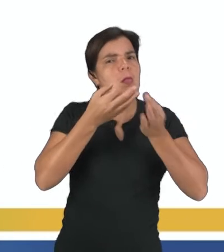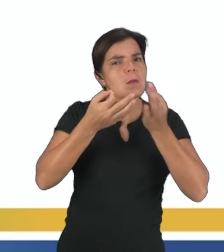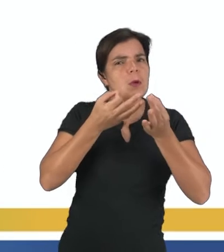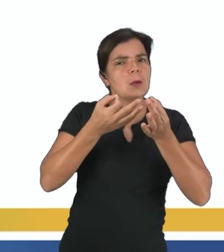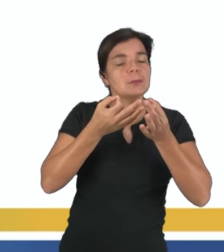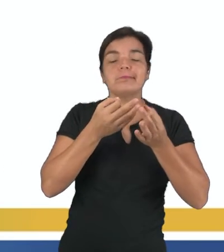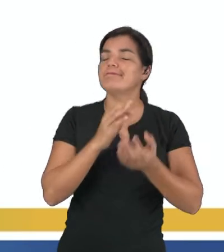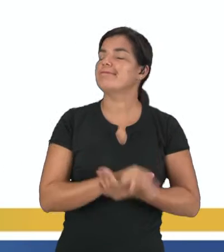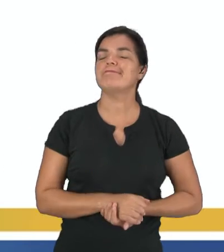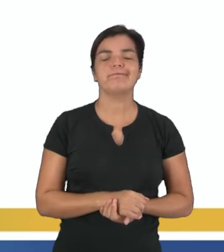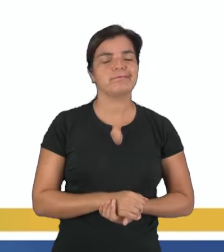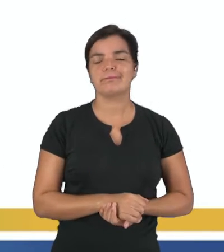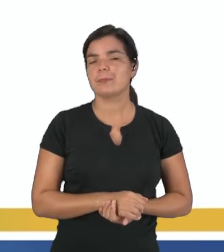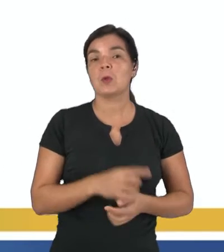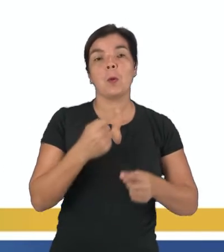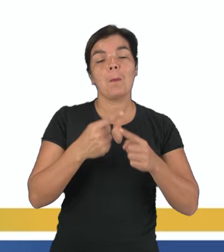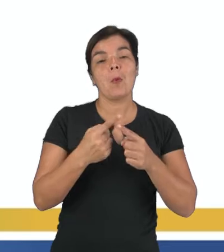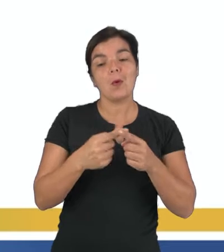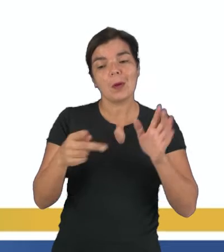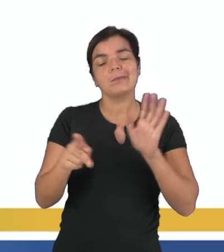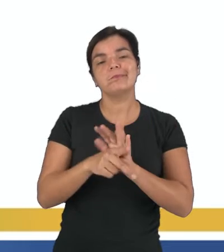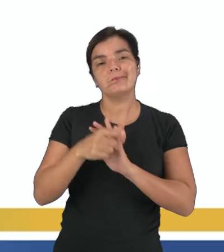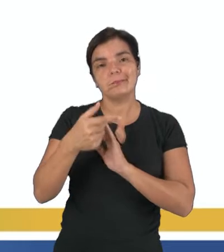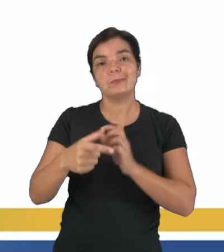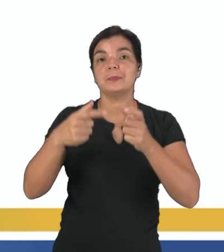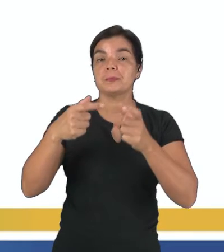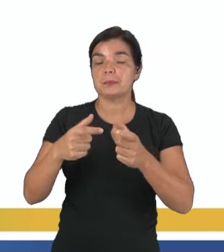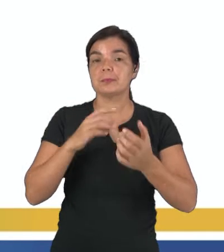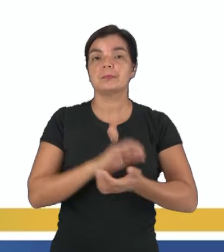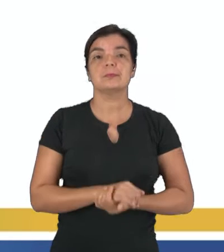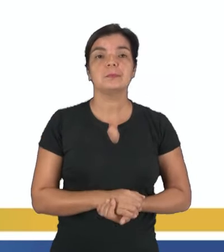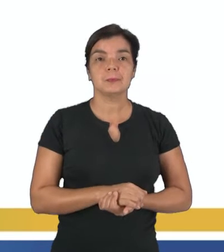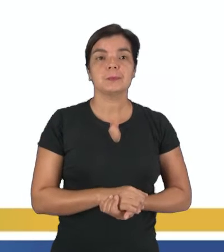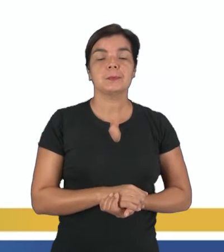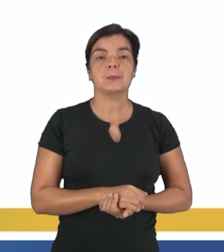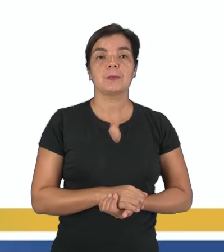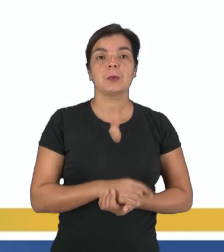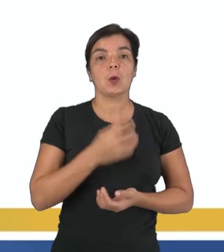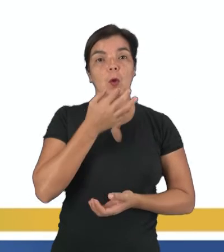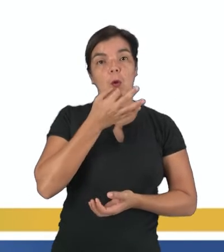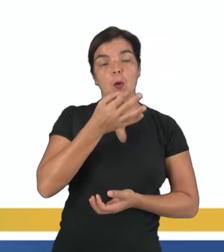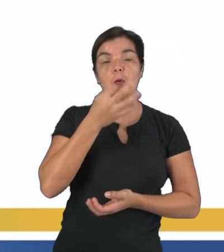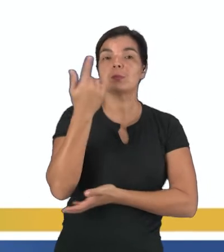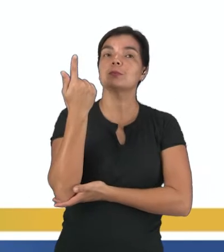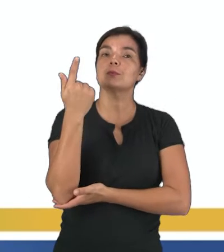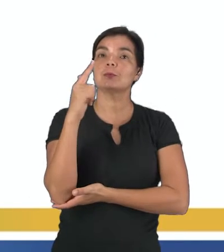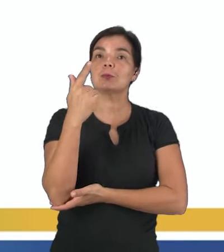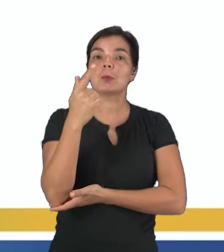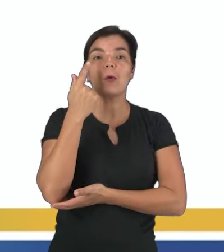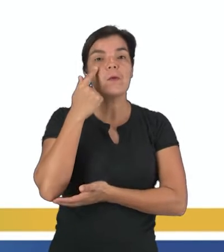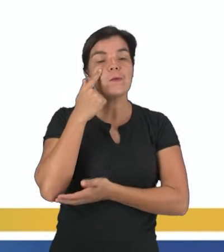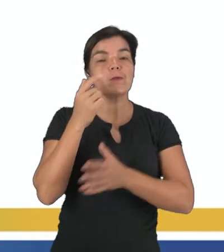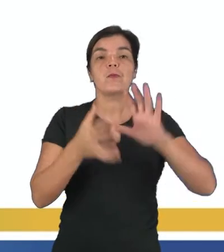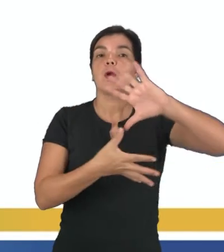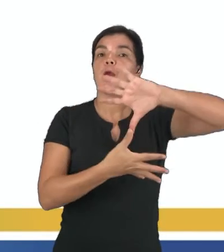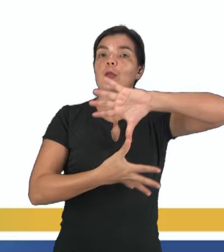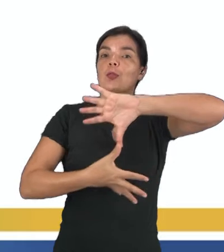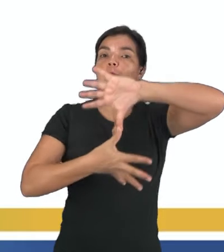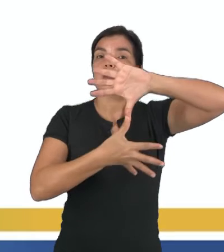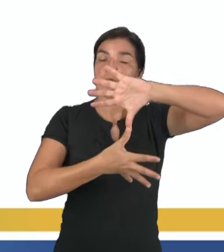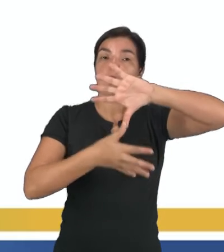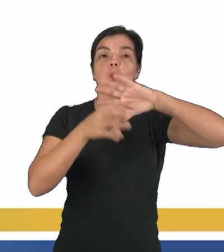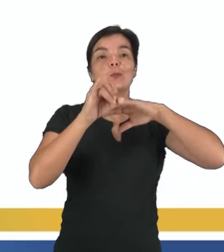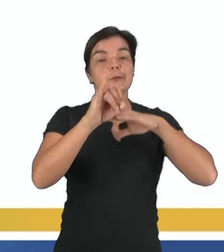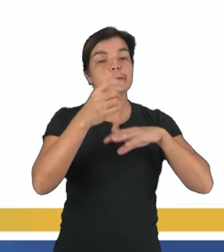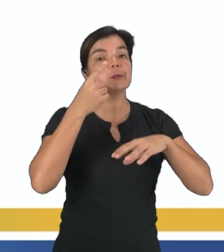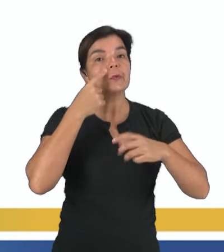aí, esse fato? Não tem. A não ser que eu vá lá no ponto de vista geográfico, vá ver no mapa, né, realmente se fica, se